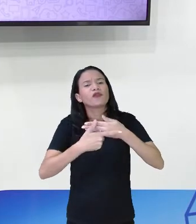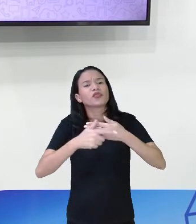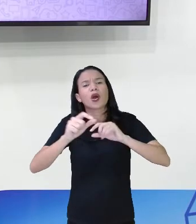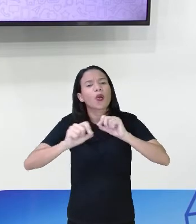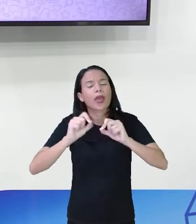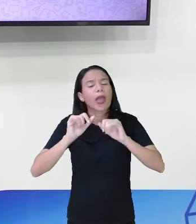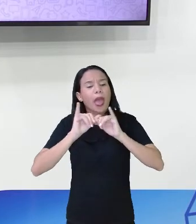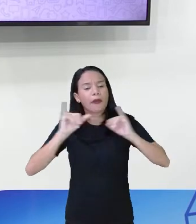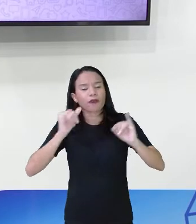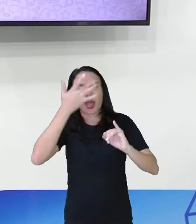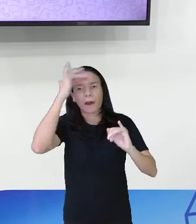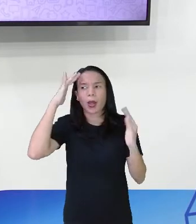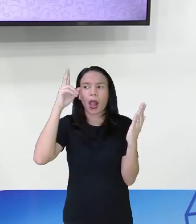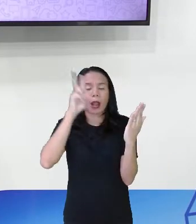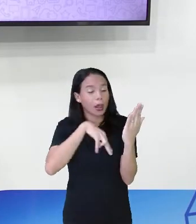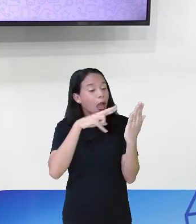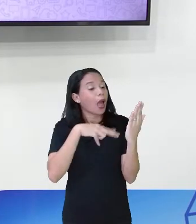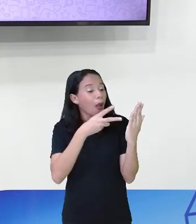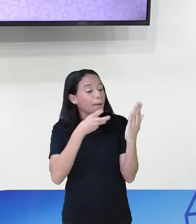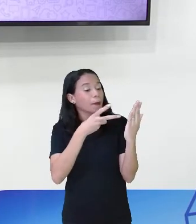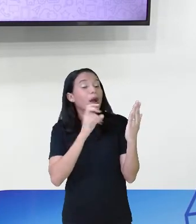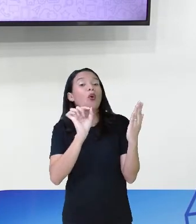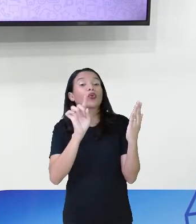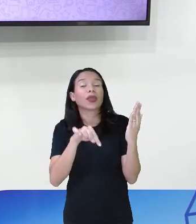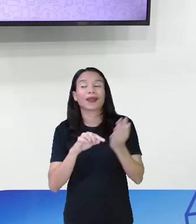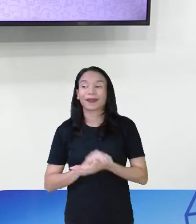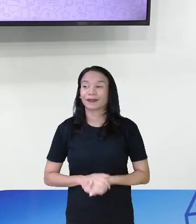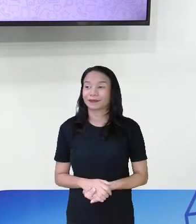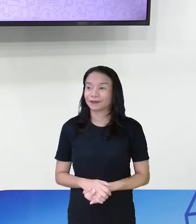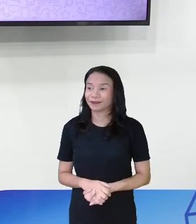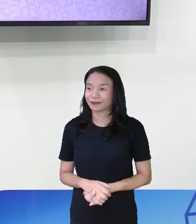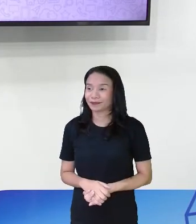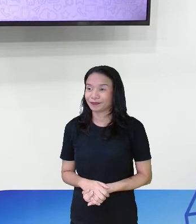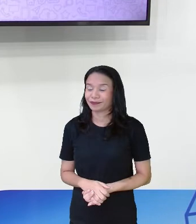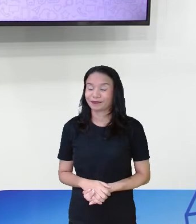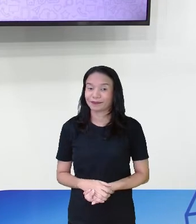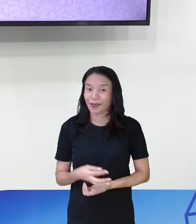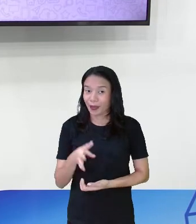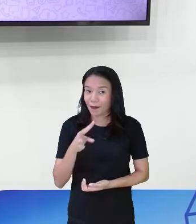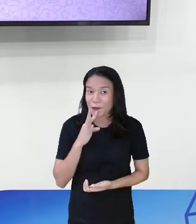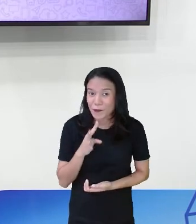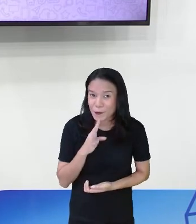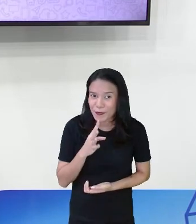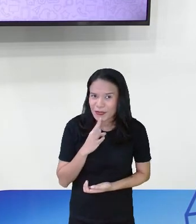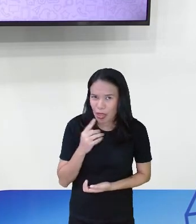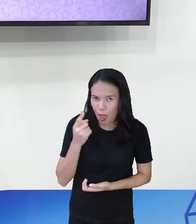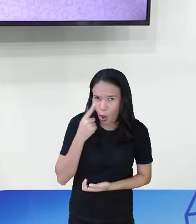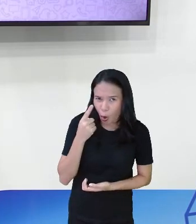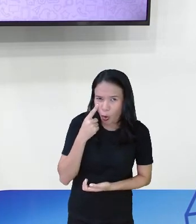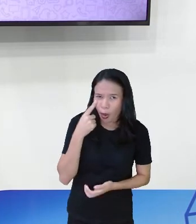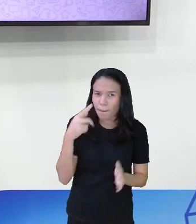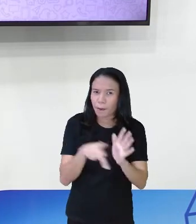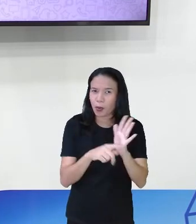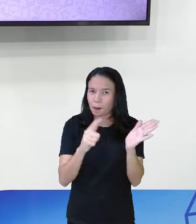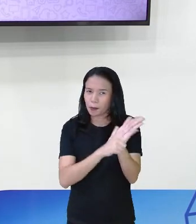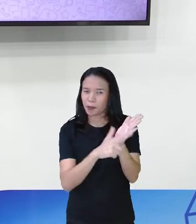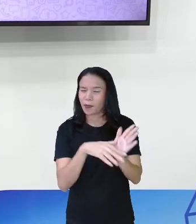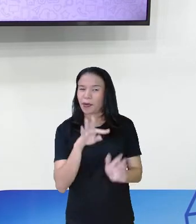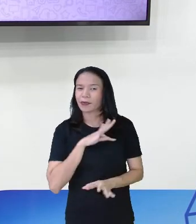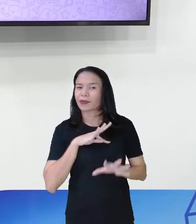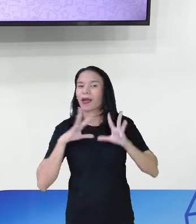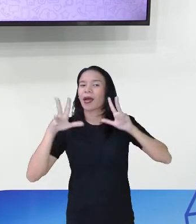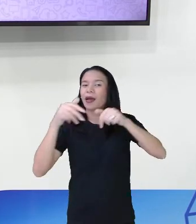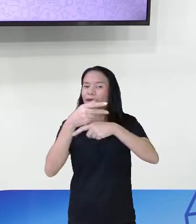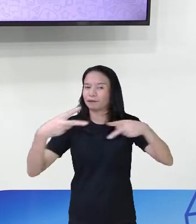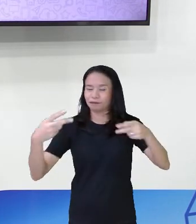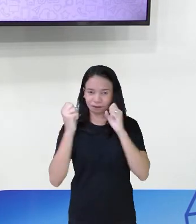não é? A você que está lendo ali. Vamos voltar aqui. Vamos conhecer algumas fichas técnicas de alguns